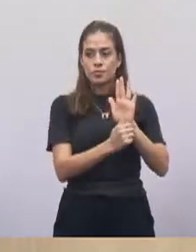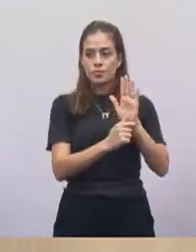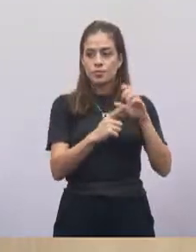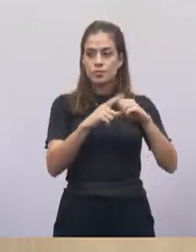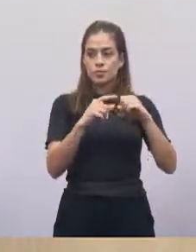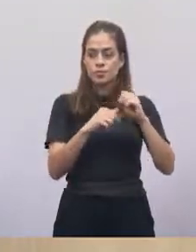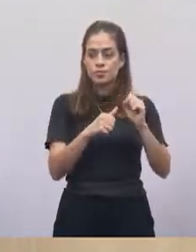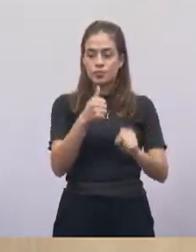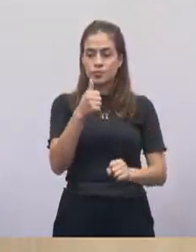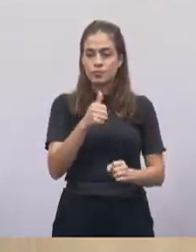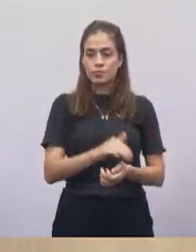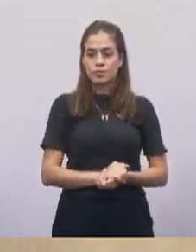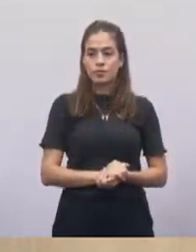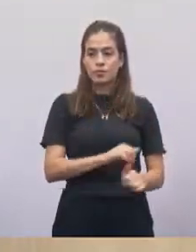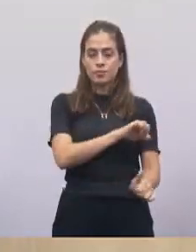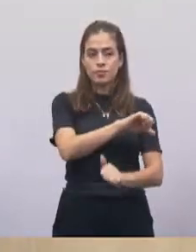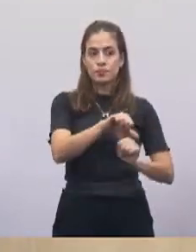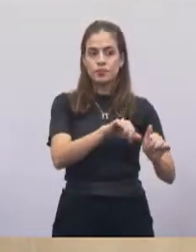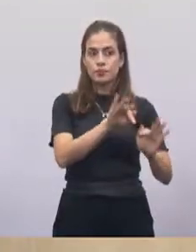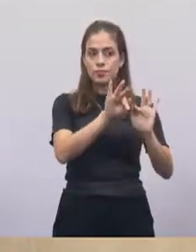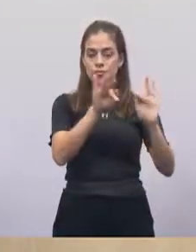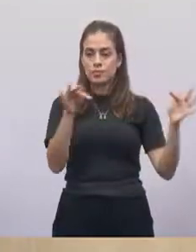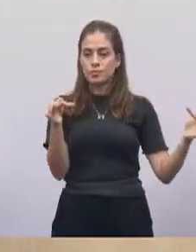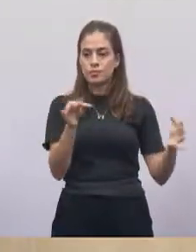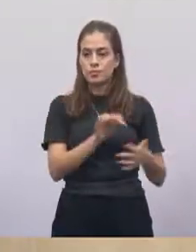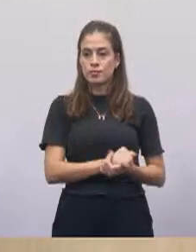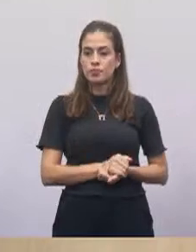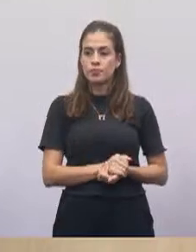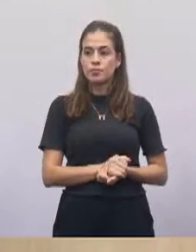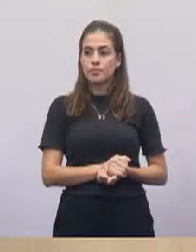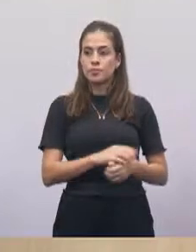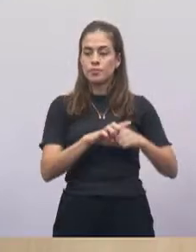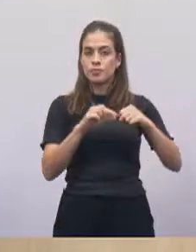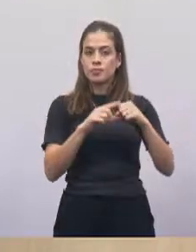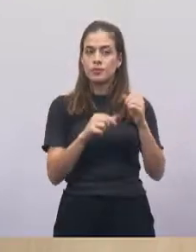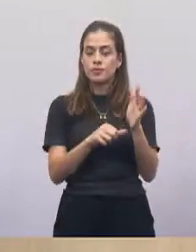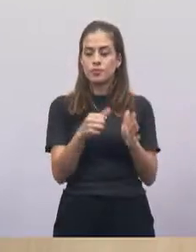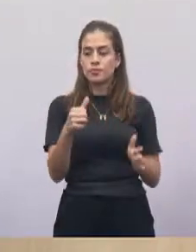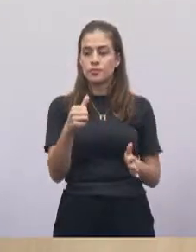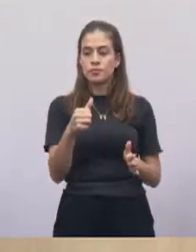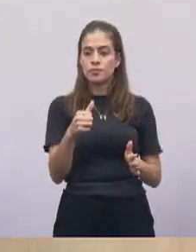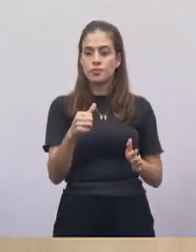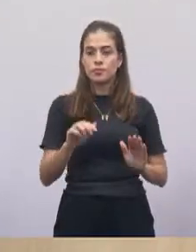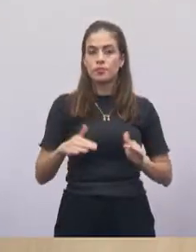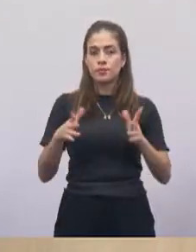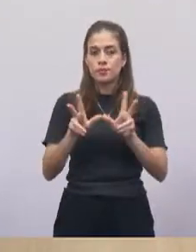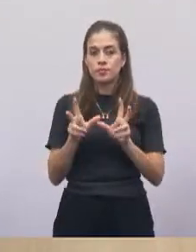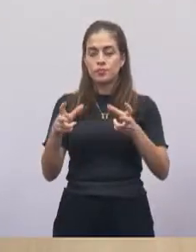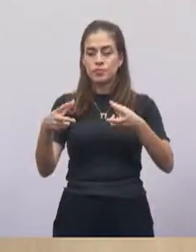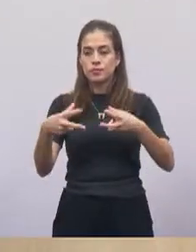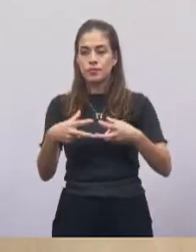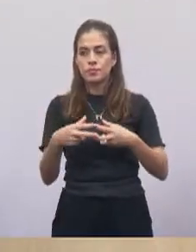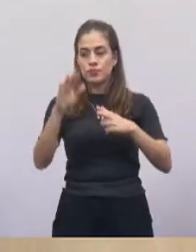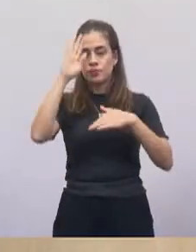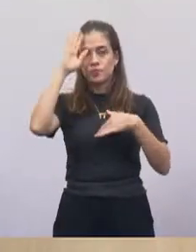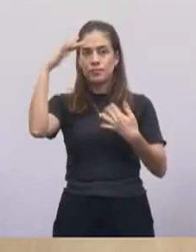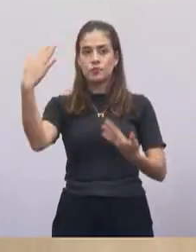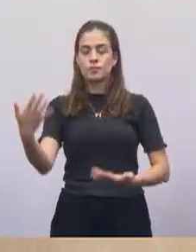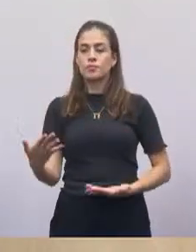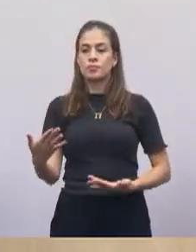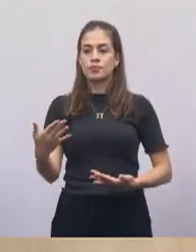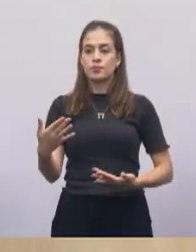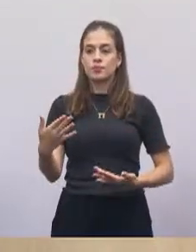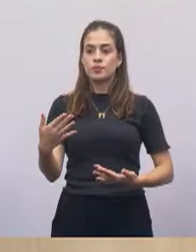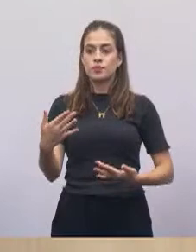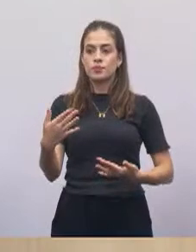projeto em epígrafe passa a ter a seguinte redação. Artigo 1º. Fica instituída na Câmara Municipal de Jacareí solenidade em homenagem